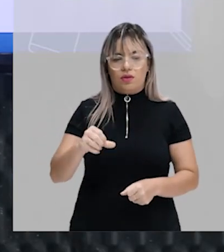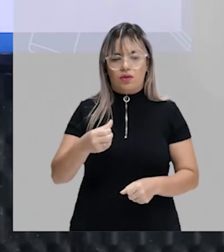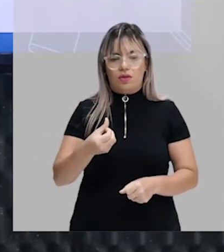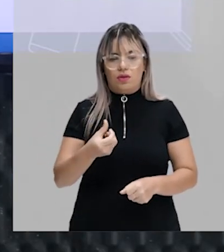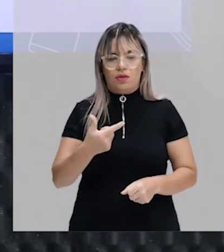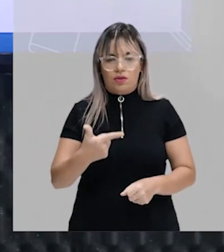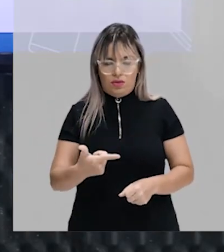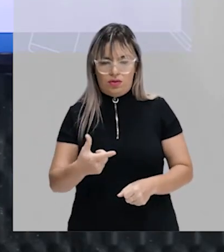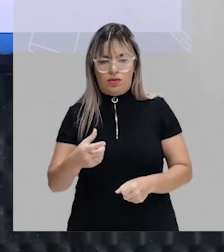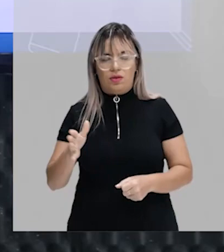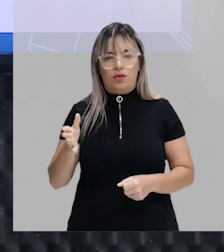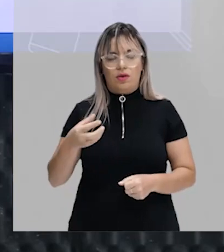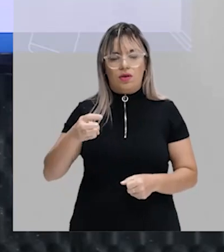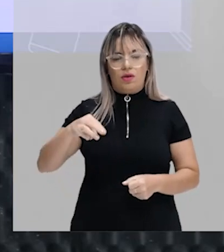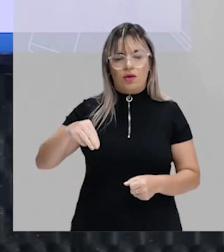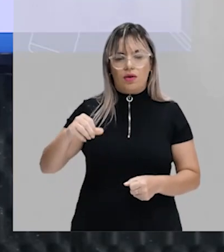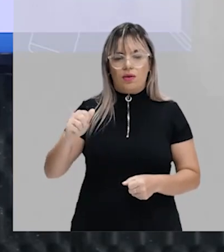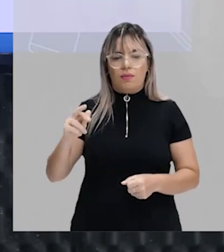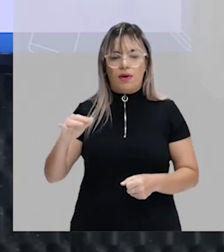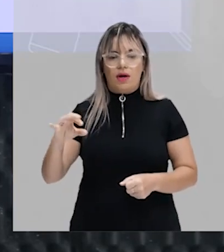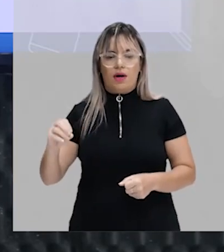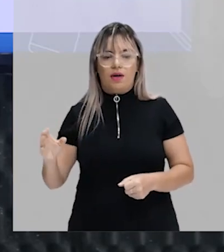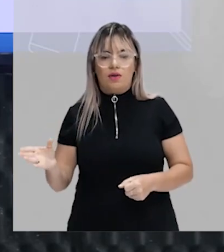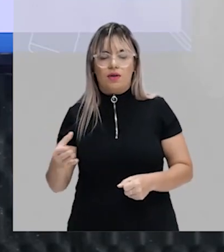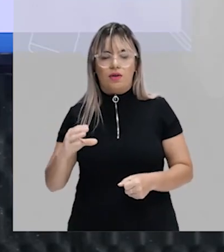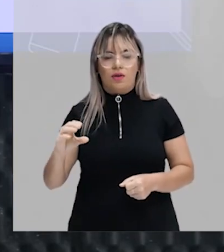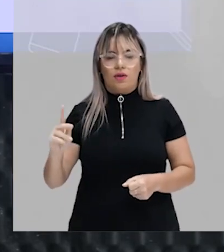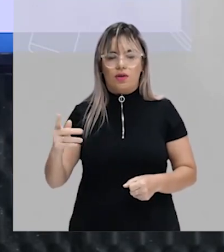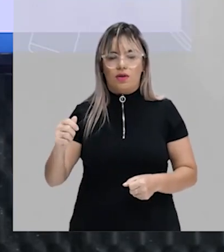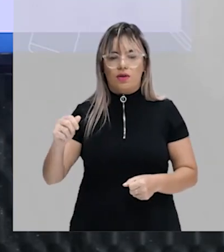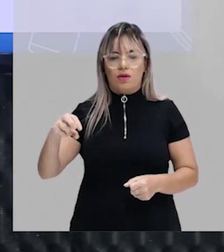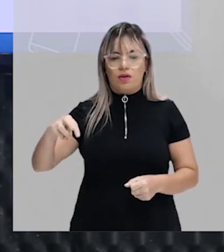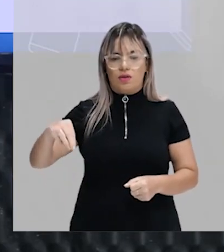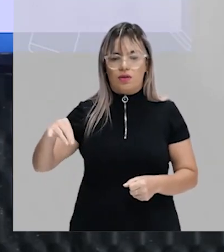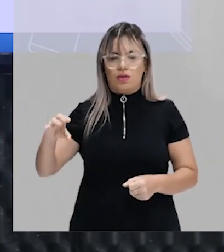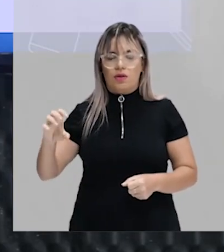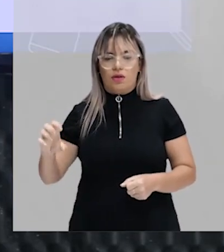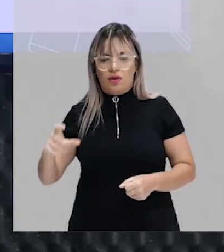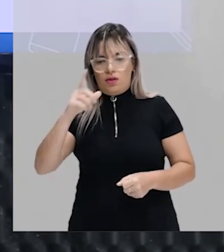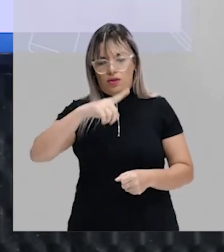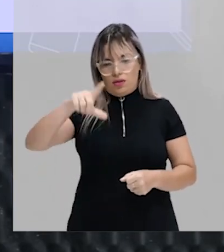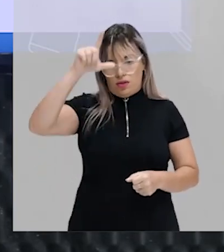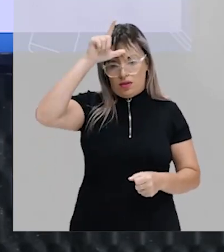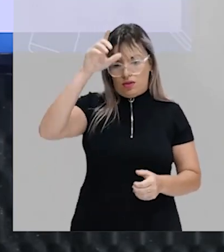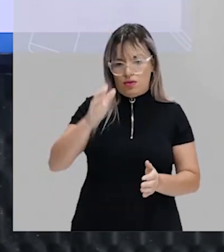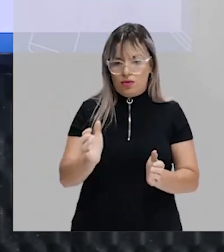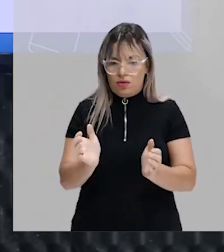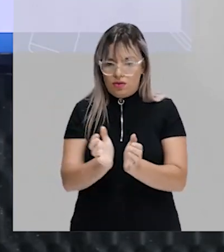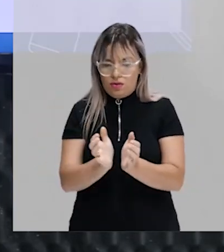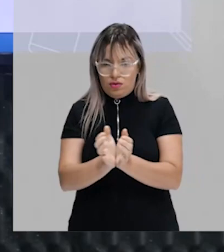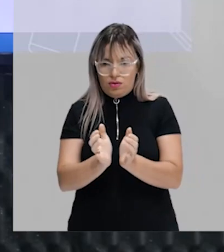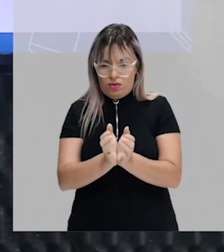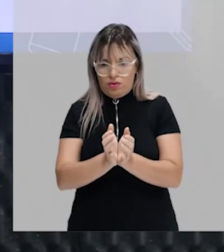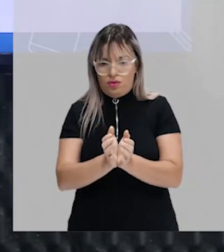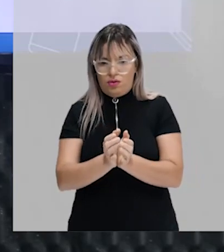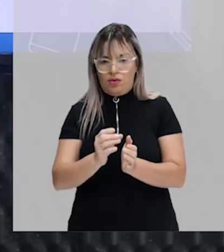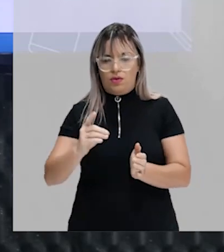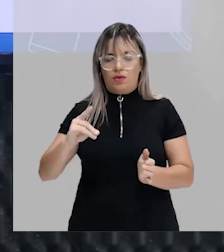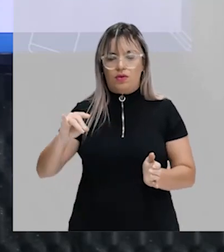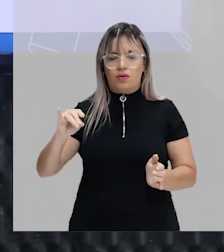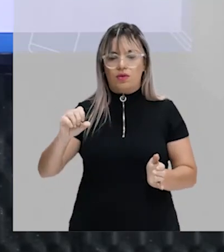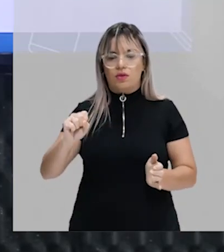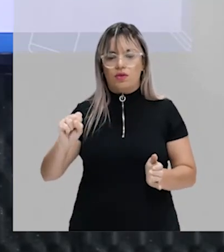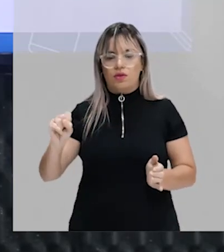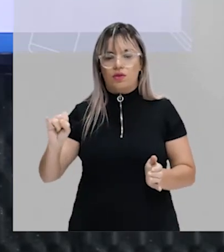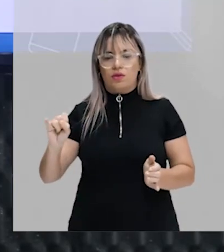radicalismo dos mais concretos e instaura a poesia de praxis. Quando eu falo mais concreto, eu estou me referindo ao